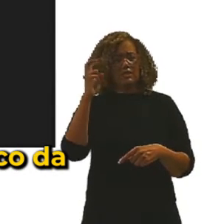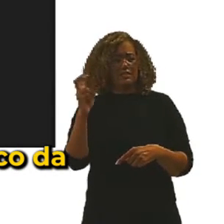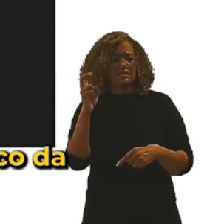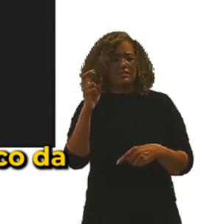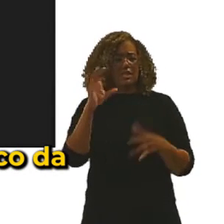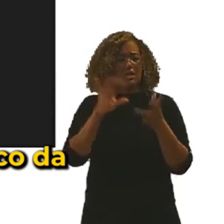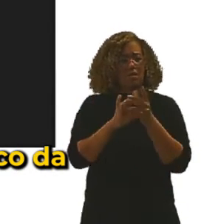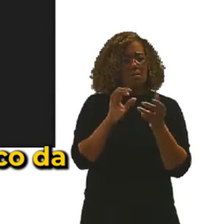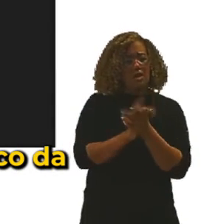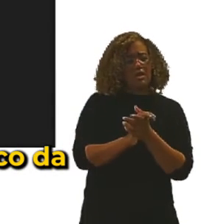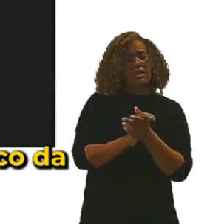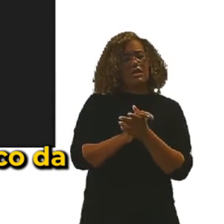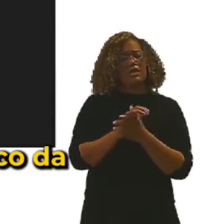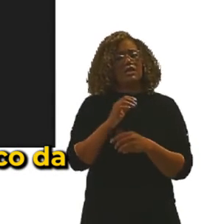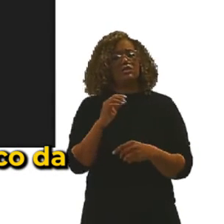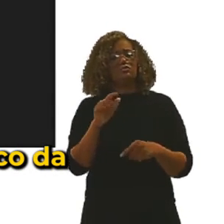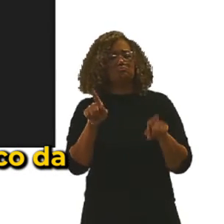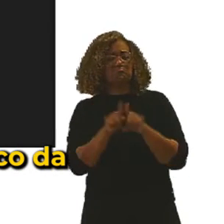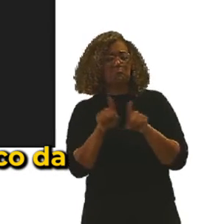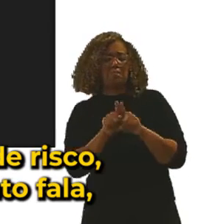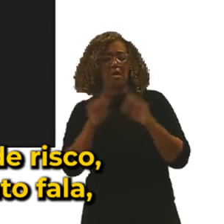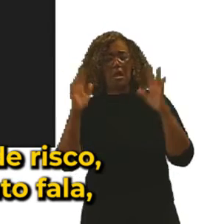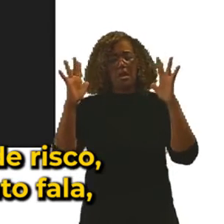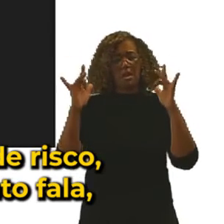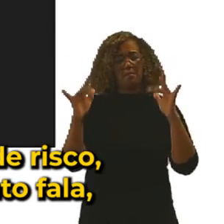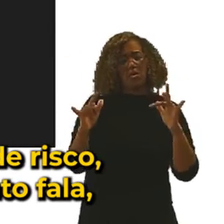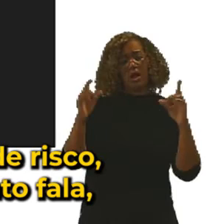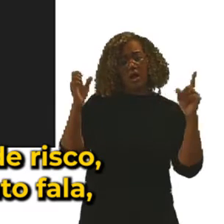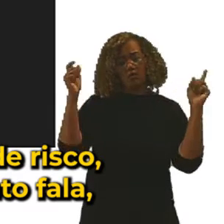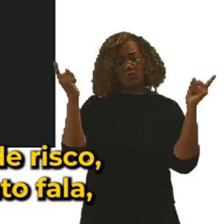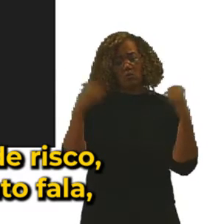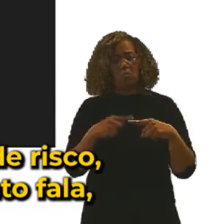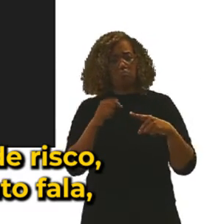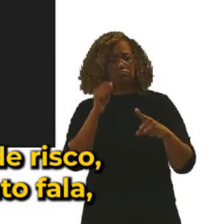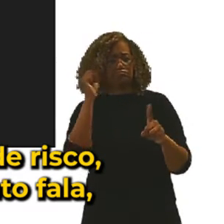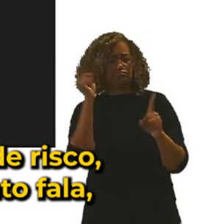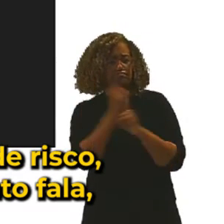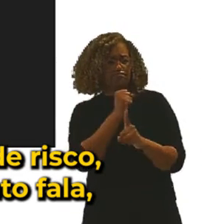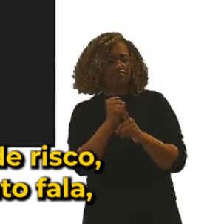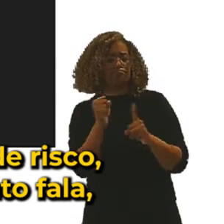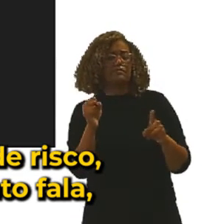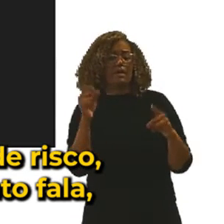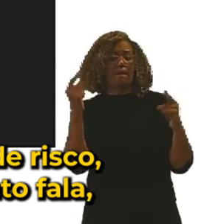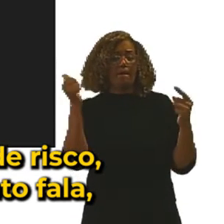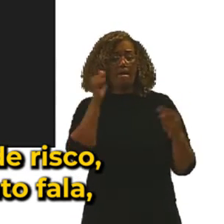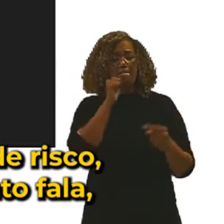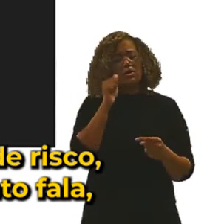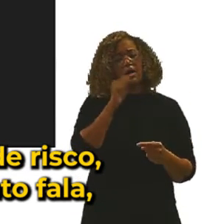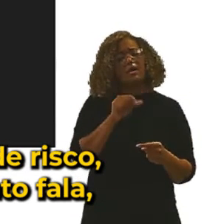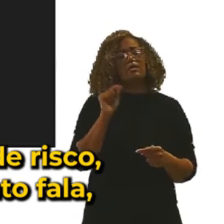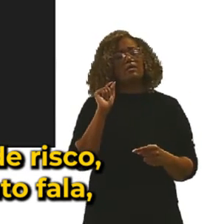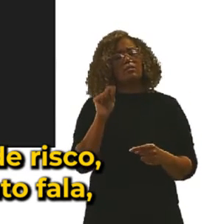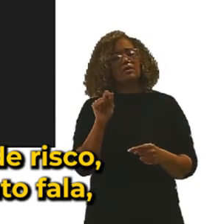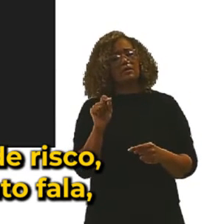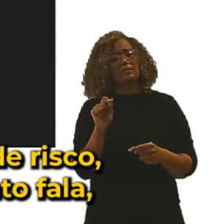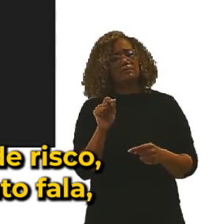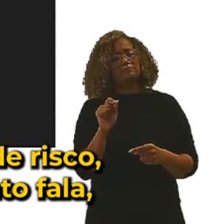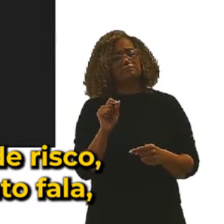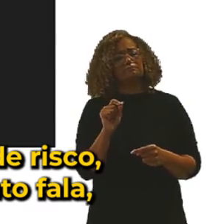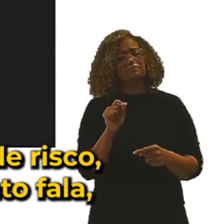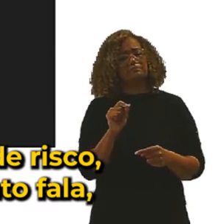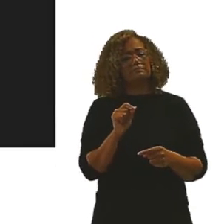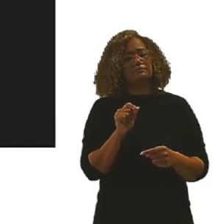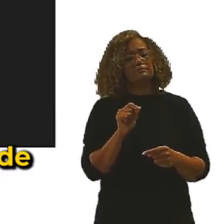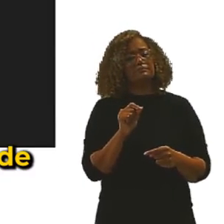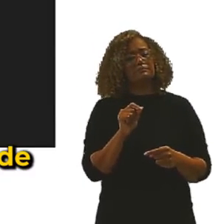namorado. Temos aí o caráter cíclico da violência, e aqui já à luz da doutrina sobre avaliação de risco, o que é esse caráter cíclico, né, que a gente